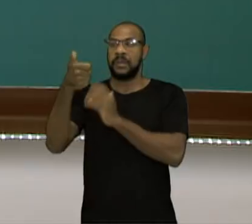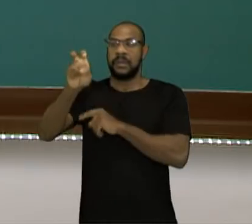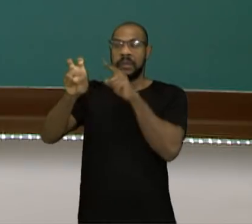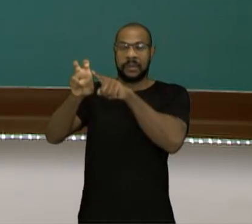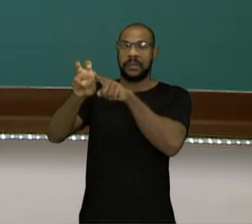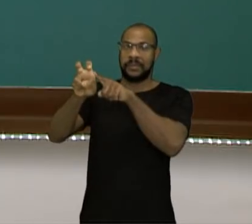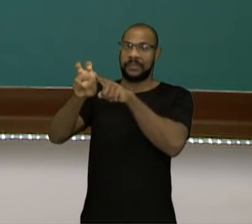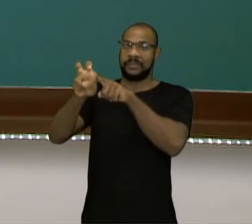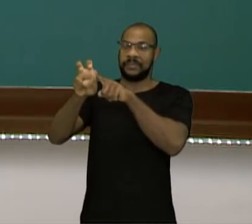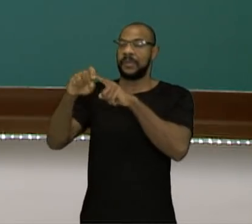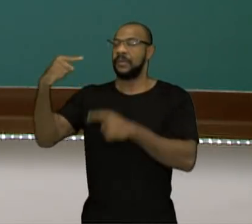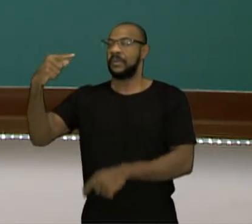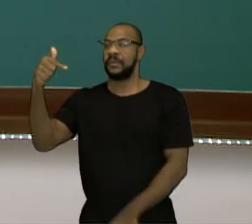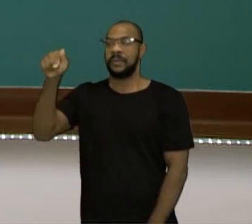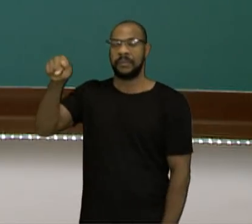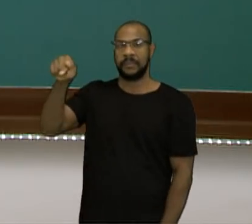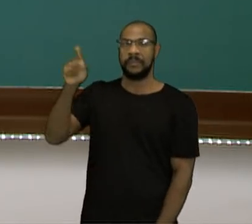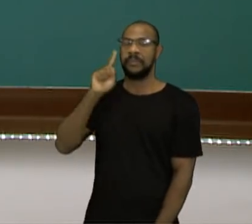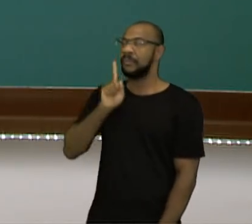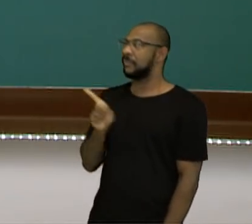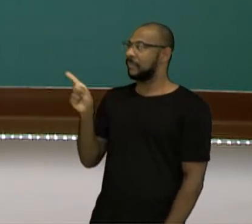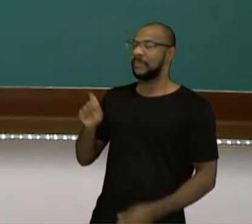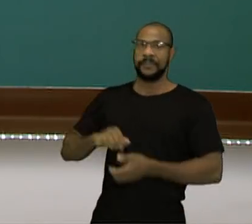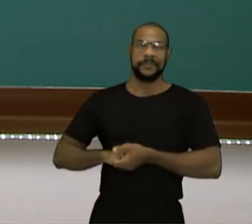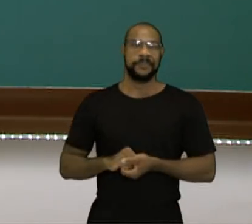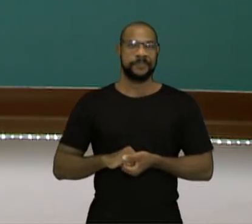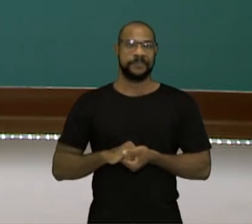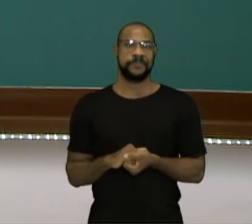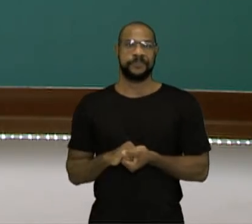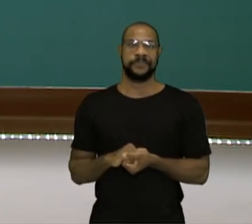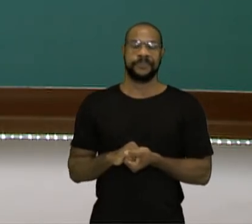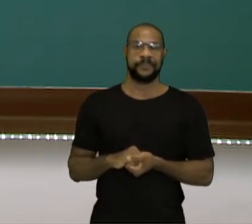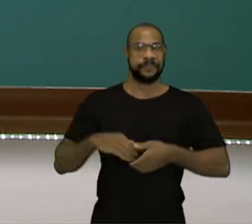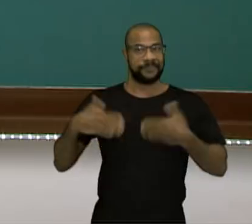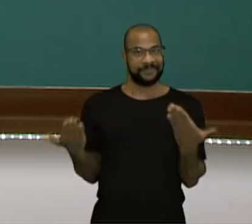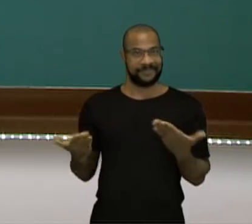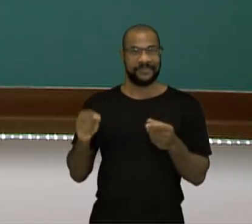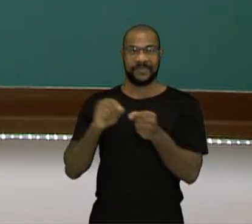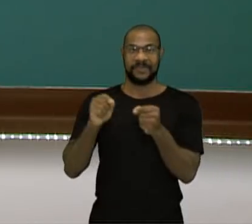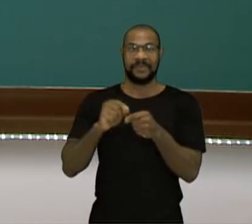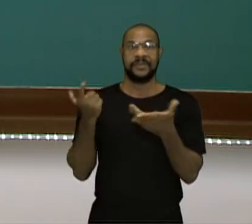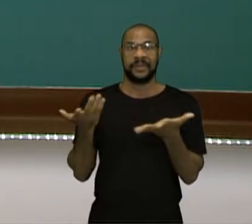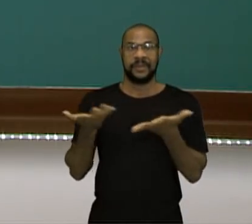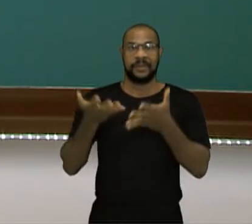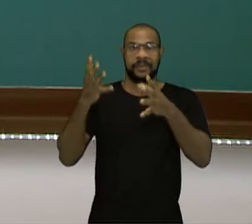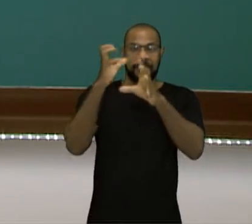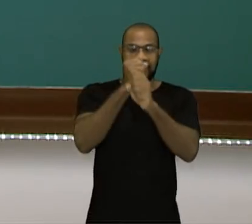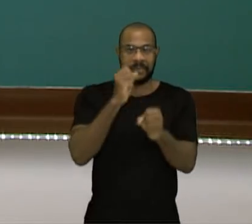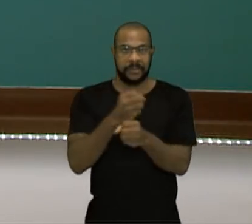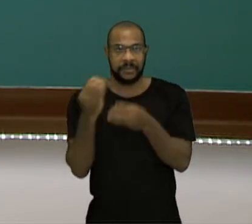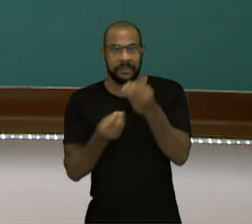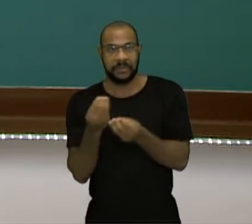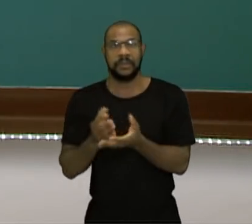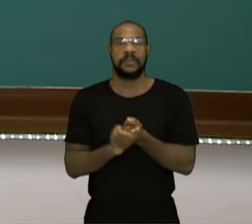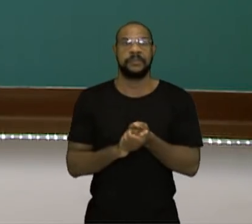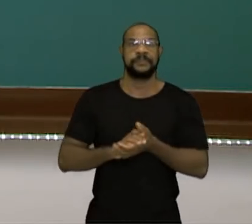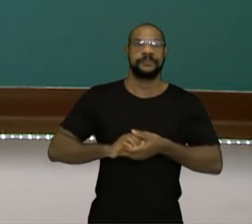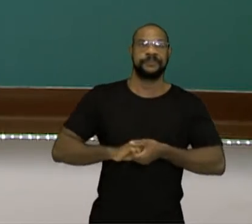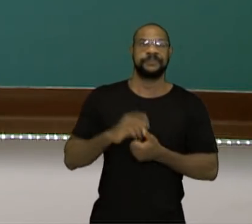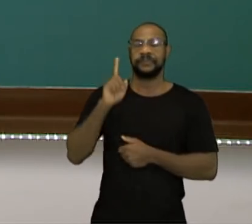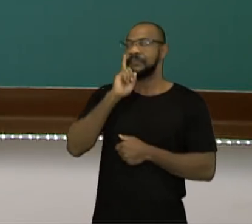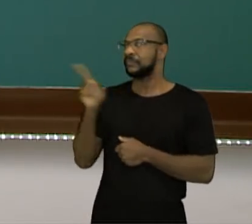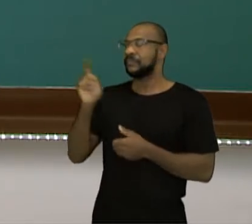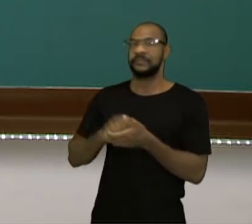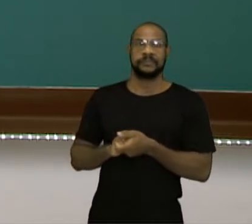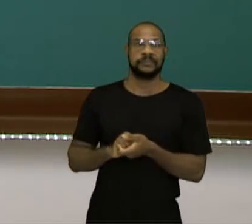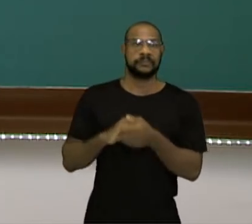vai ficar o sinal do 15 ali na resposta. Vamos resolver problemas usando apenas a notação simplificada.